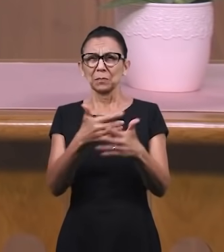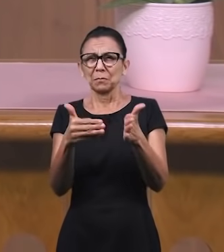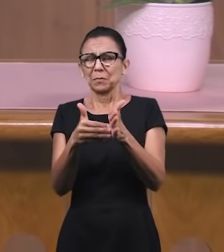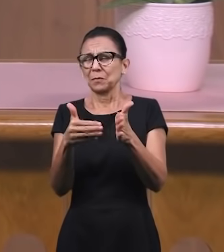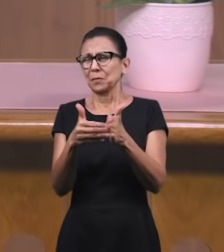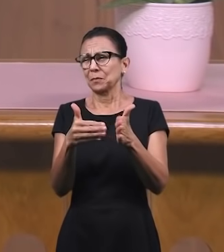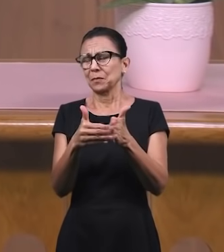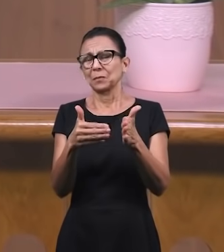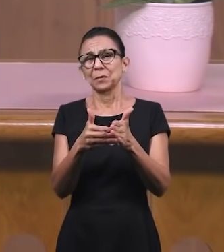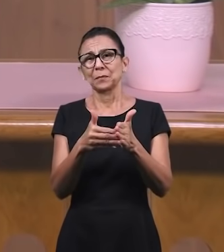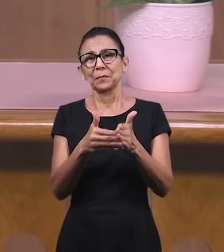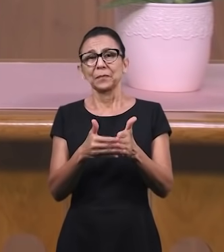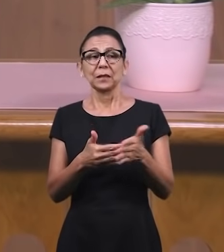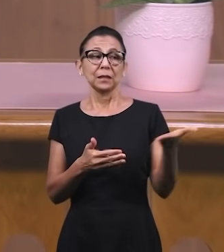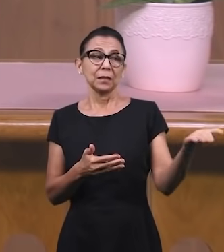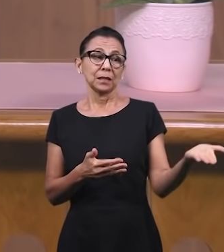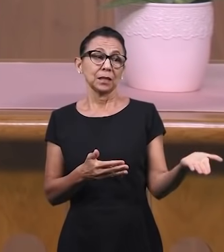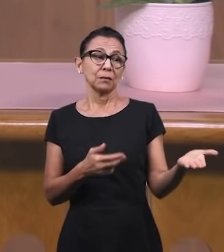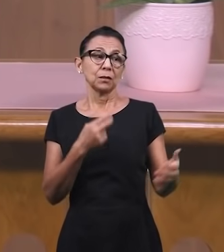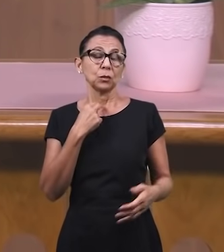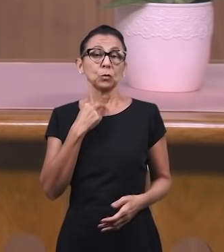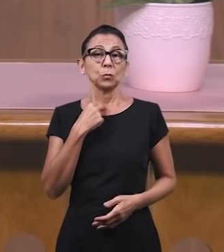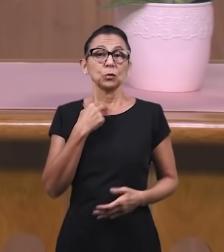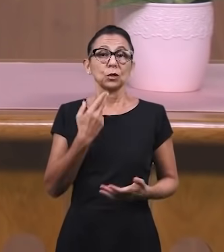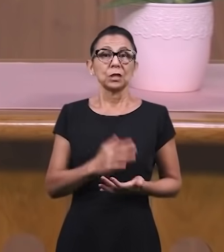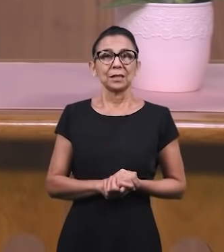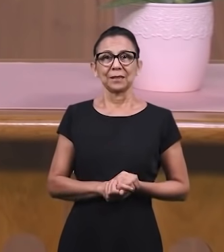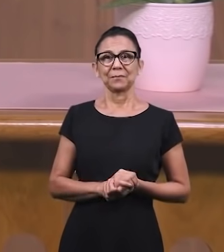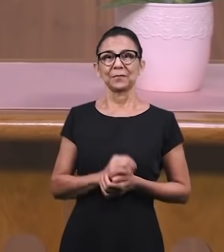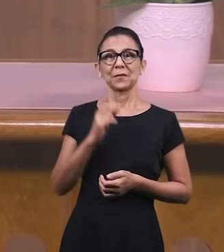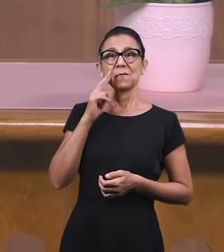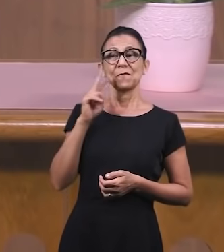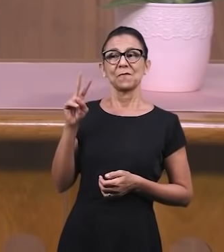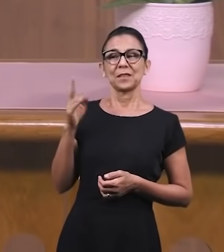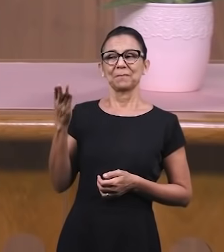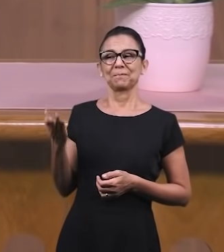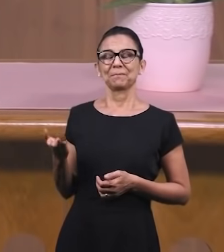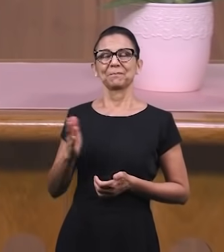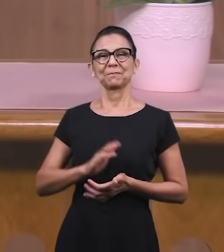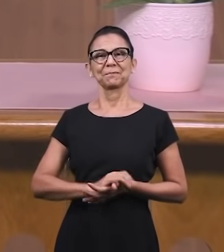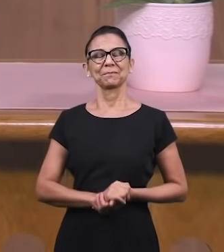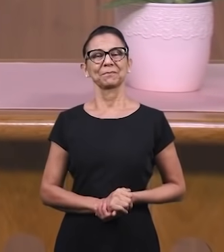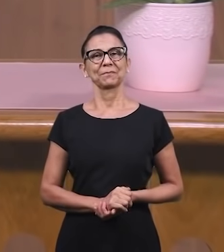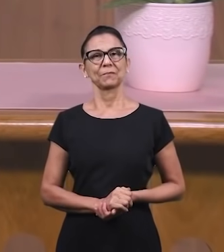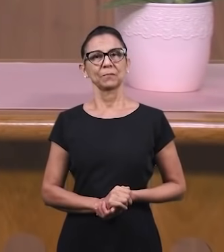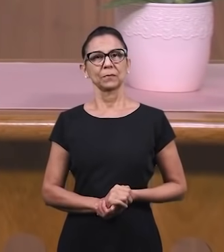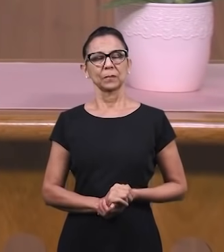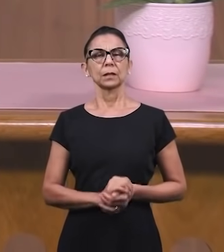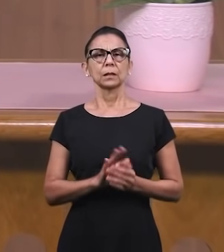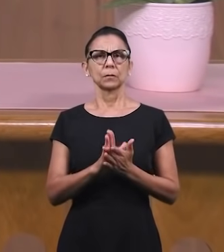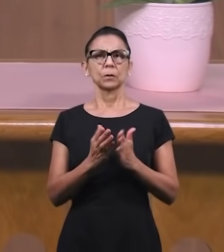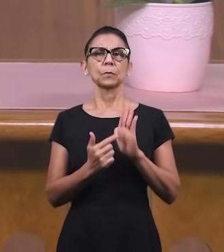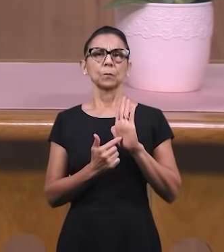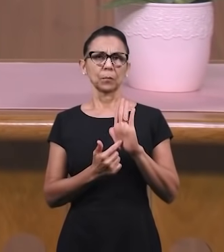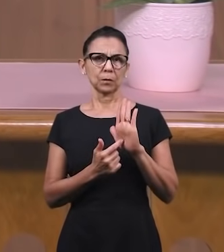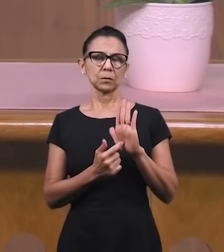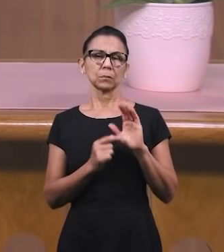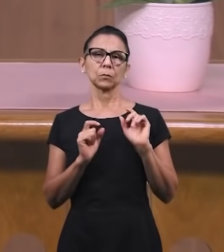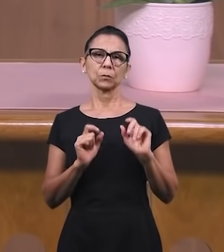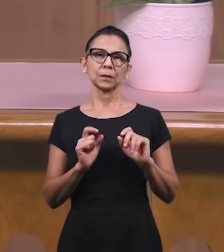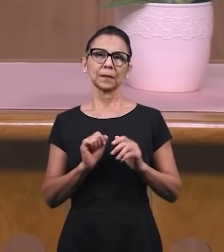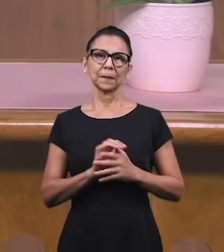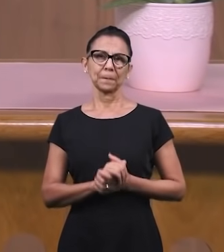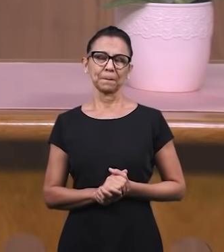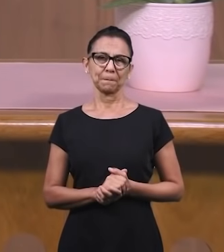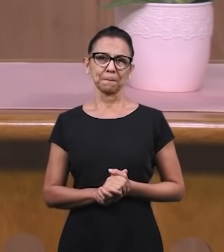aquela alternativa. Ele não tinha alternativa de ver Jesus, ele precisava ver Jesus. E a Bíblia diz que, eu até comentei isso